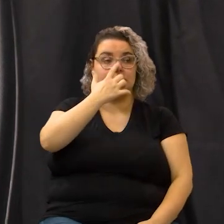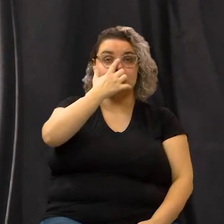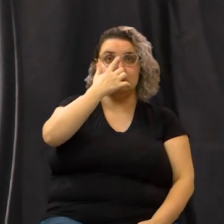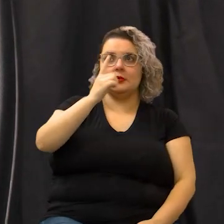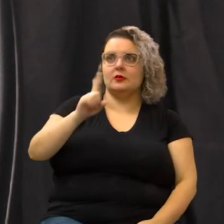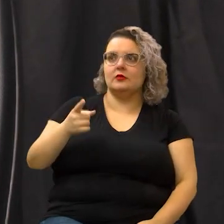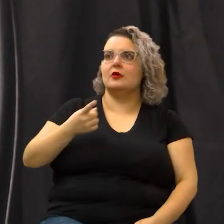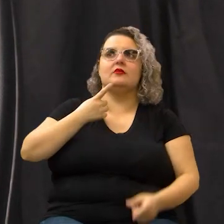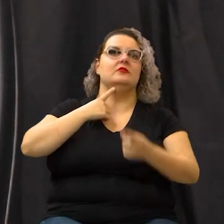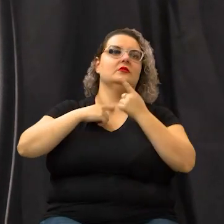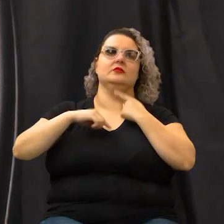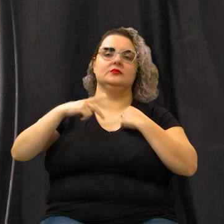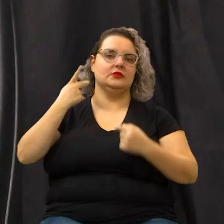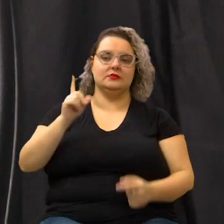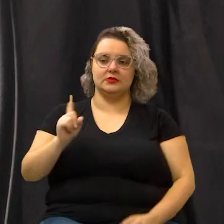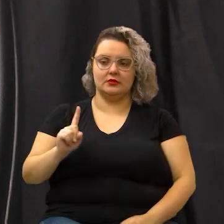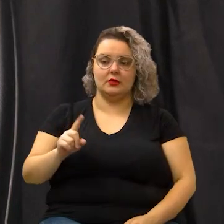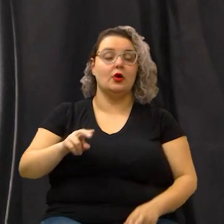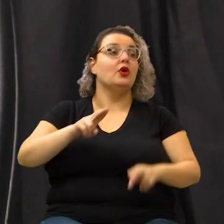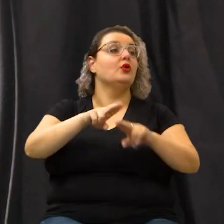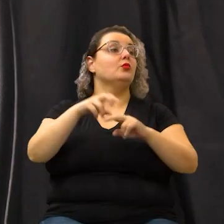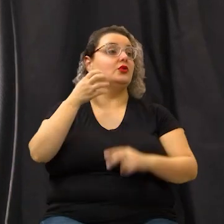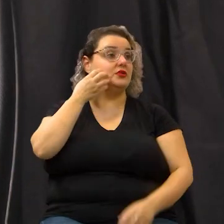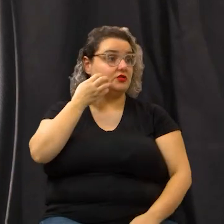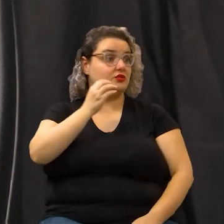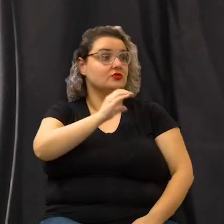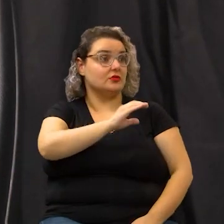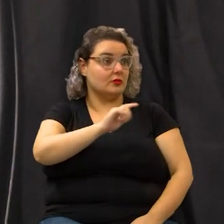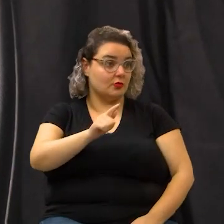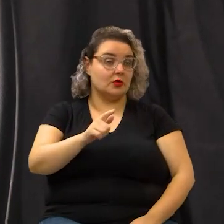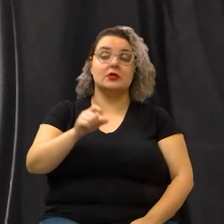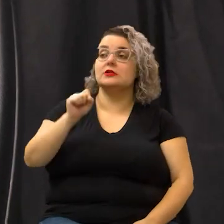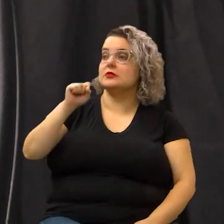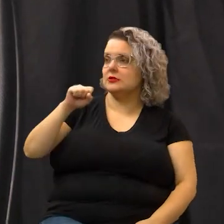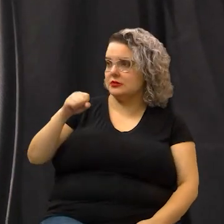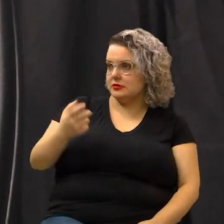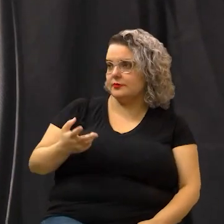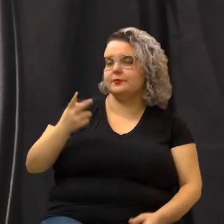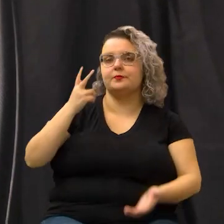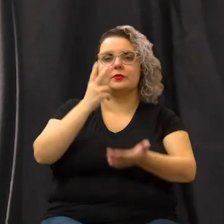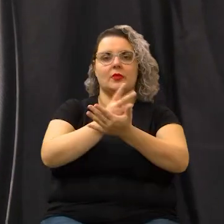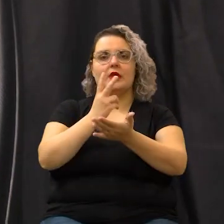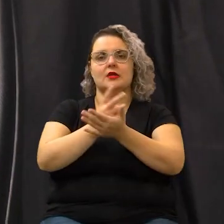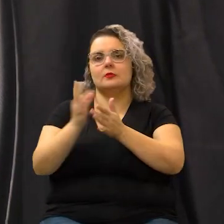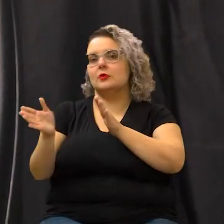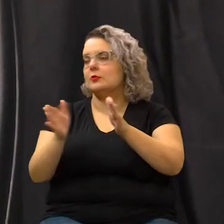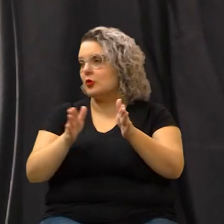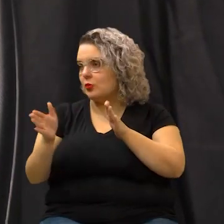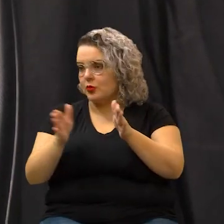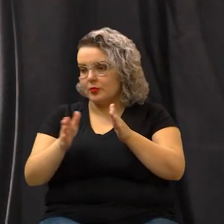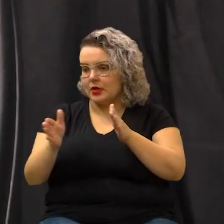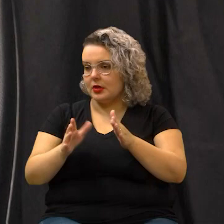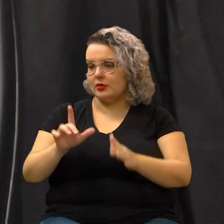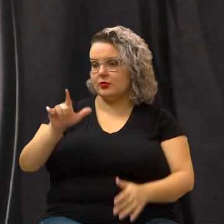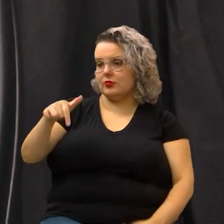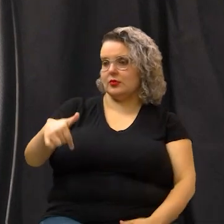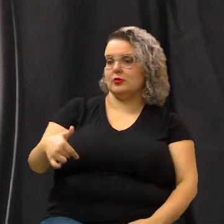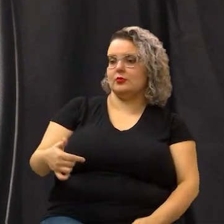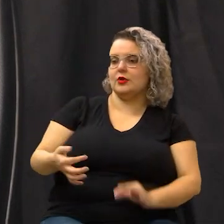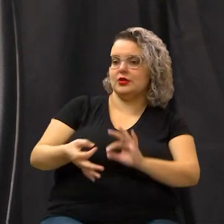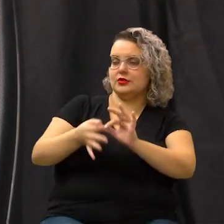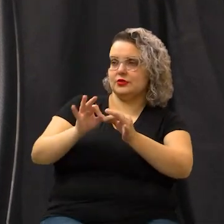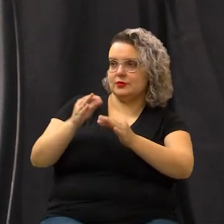Foi assim que nasceu. Não foi a vontade de ser vereador. Por isso o Igor do Campo Grande. Eu sempre, no meu